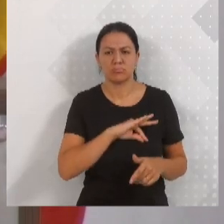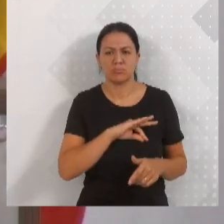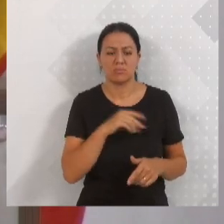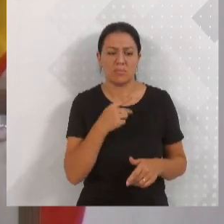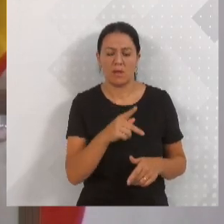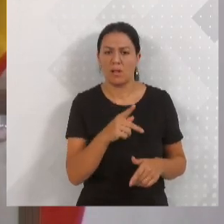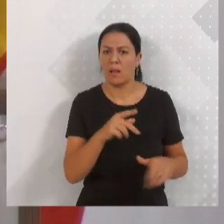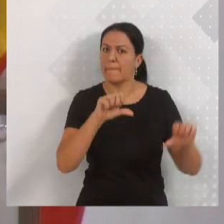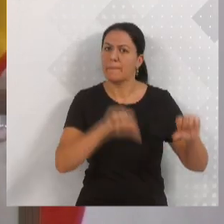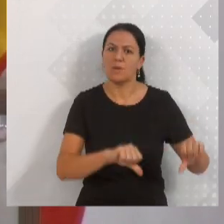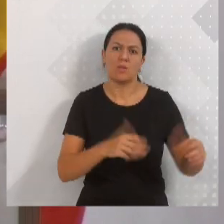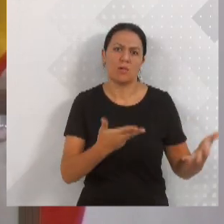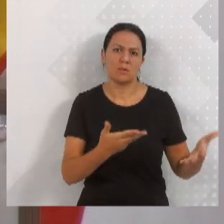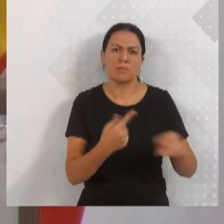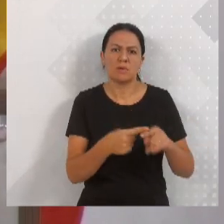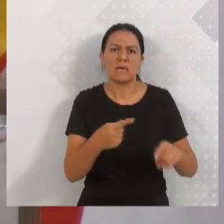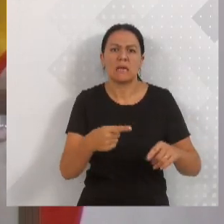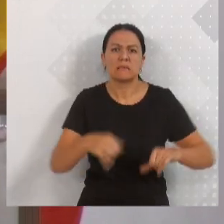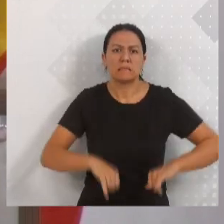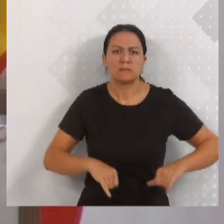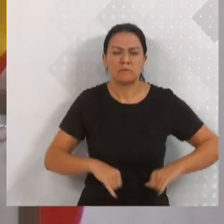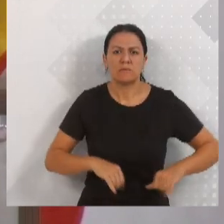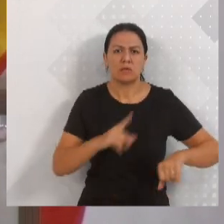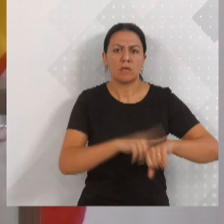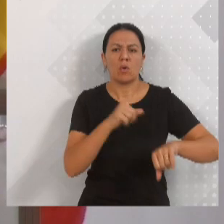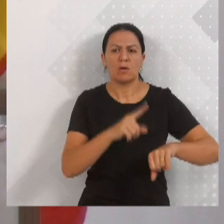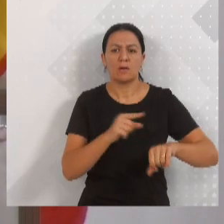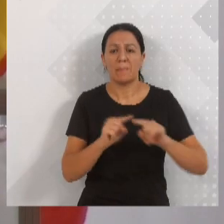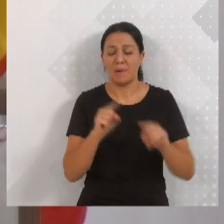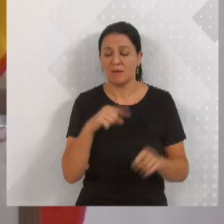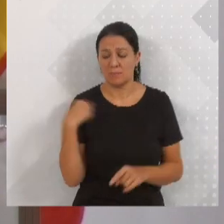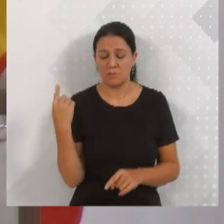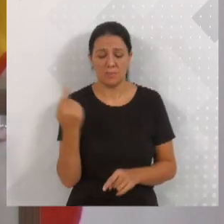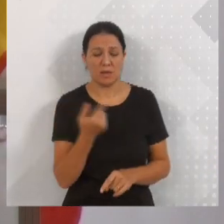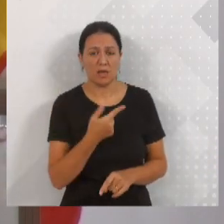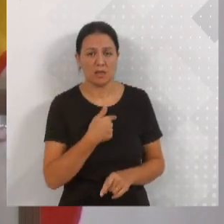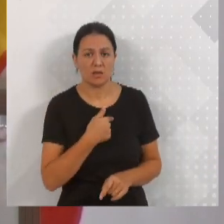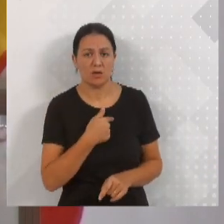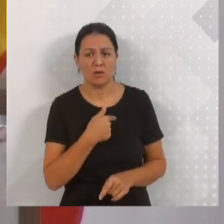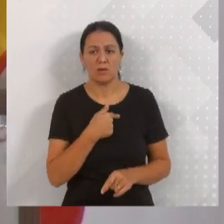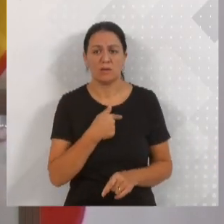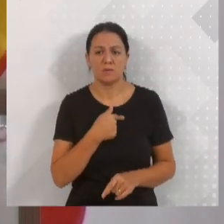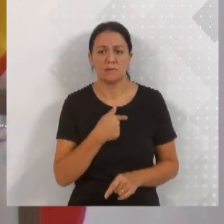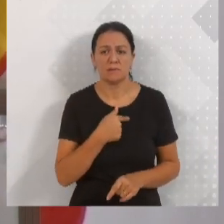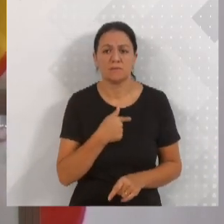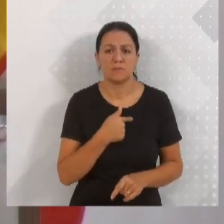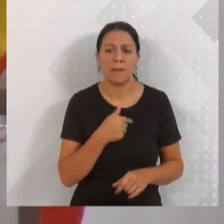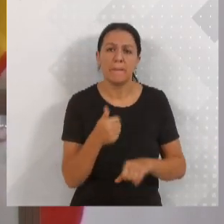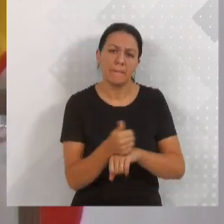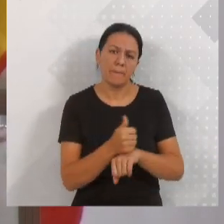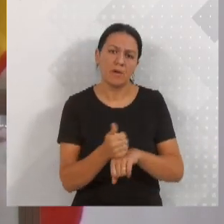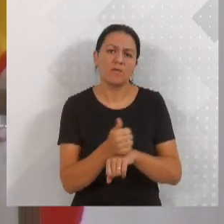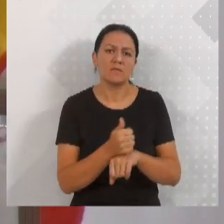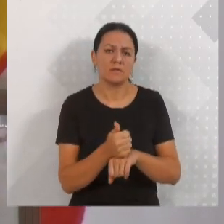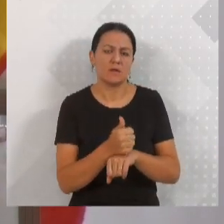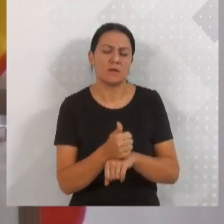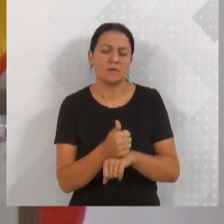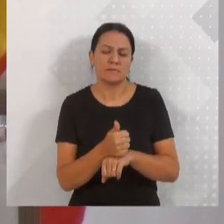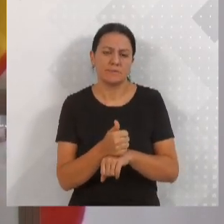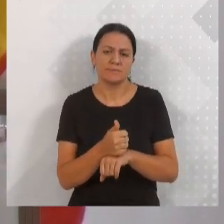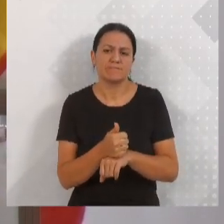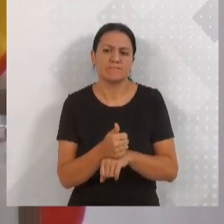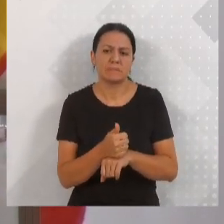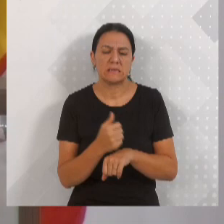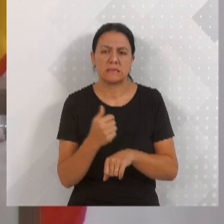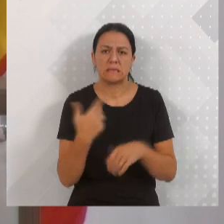pior ocorrência da vida dela mas nós enquanto gestores e que temos eh recursos escassos